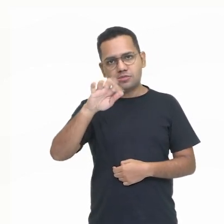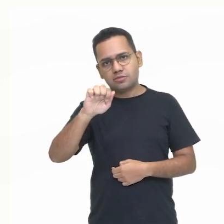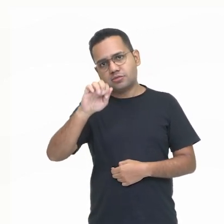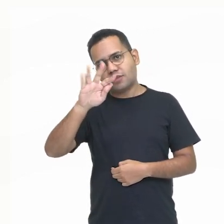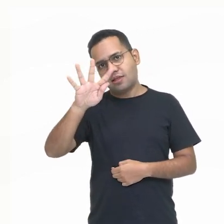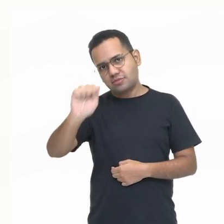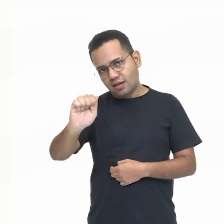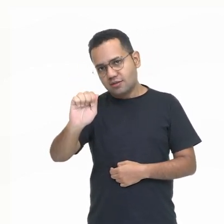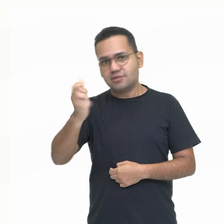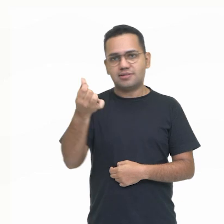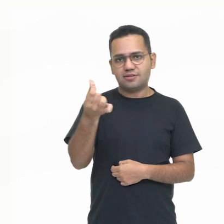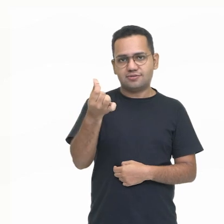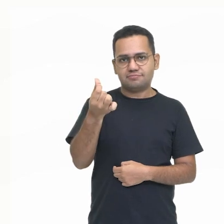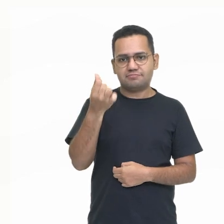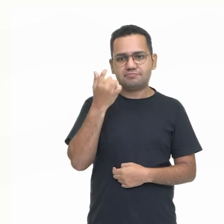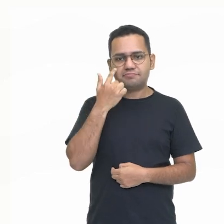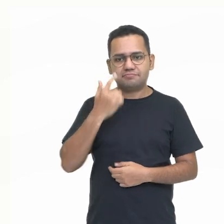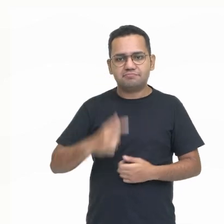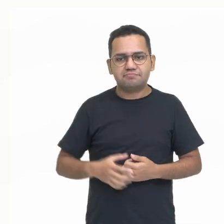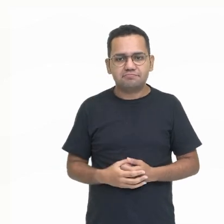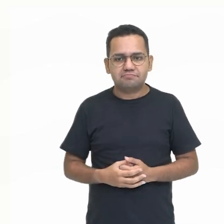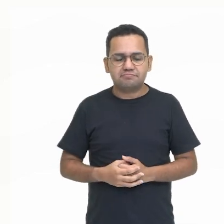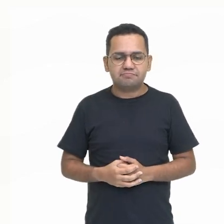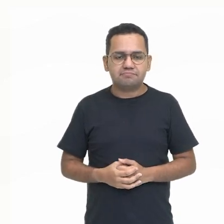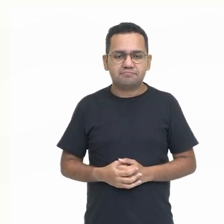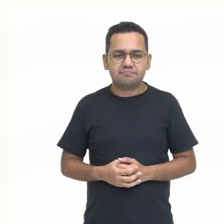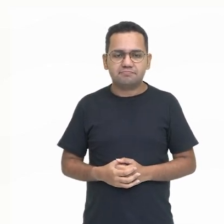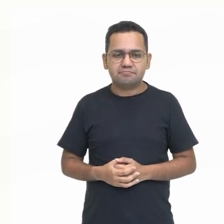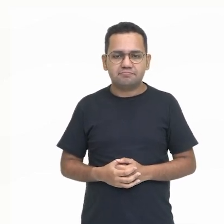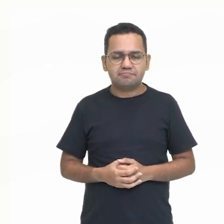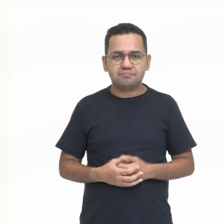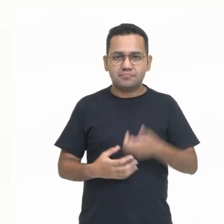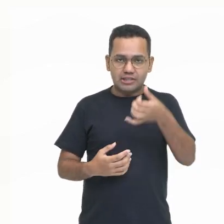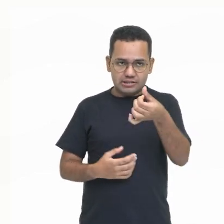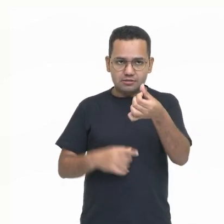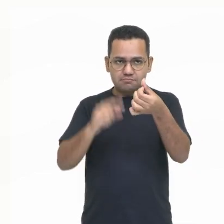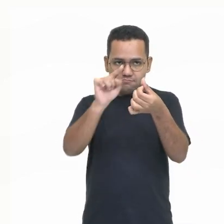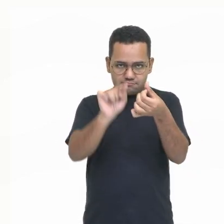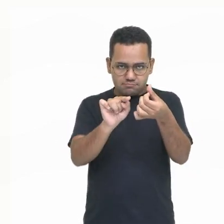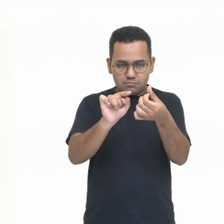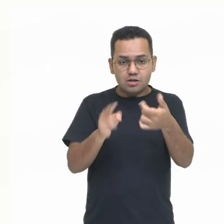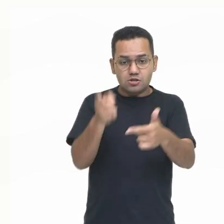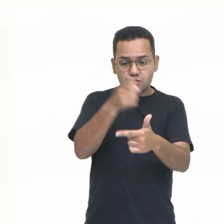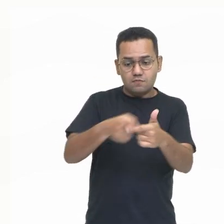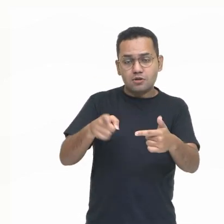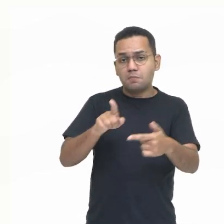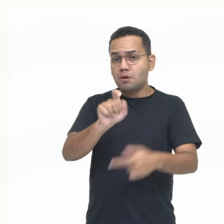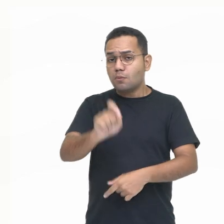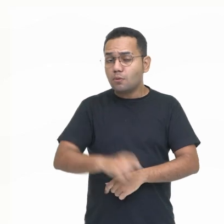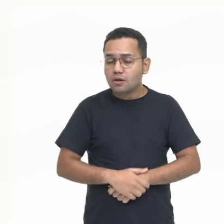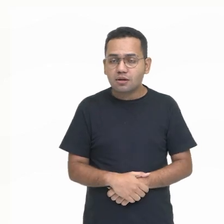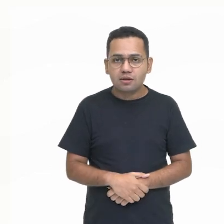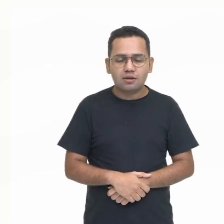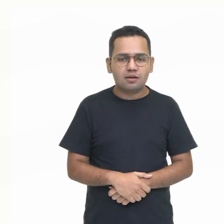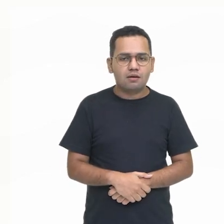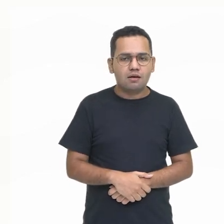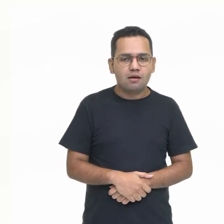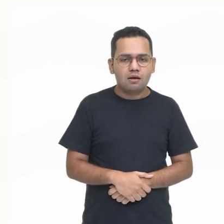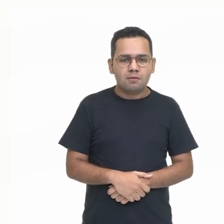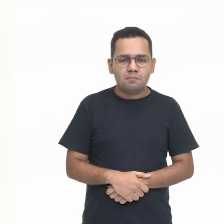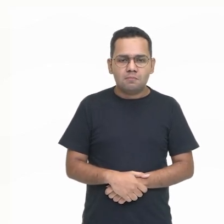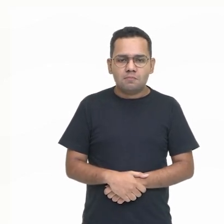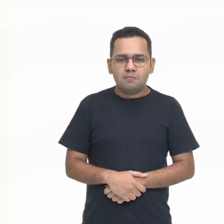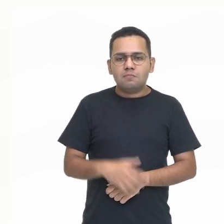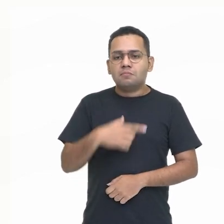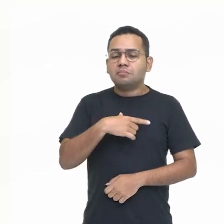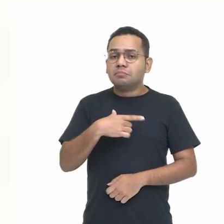batata, 1, 2, 3, 4, 5, 6, tá? E a divisão vai se dar aqui com o produto